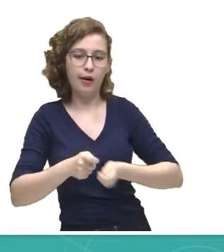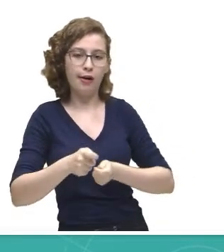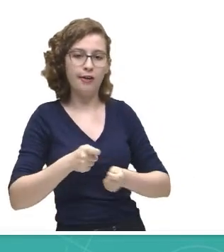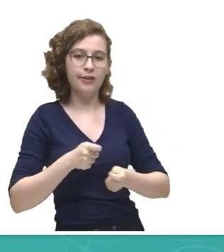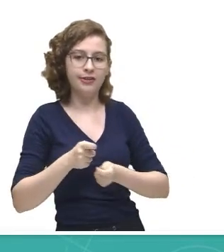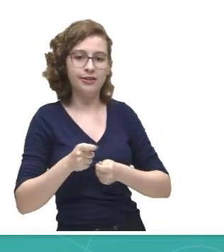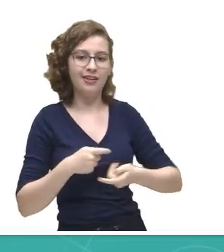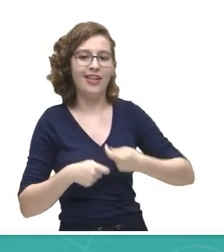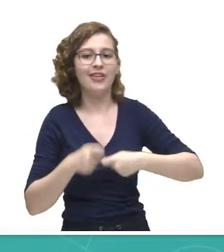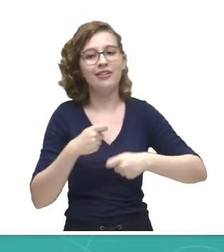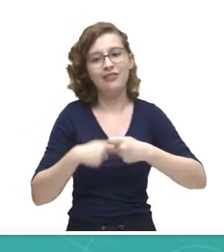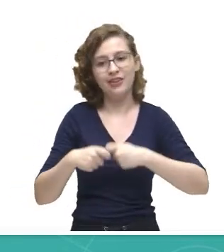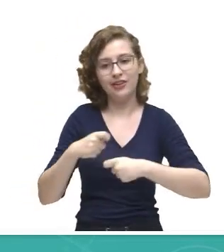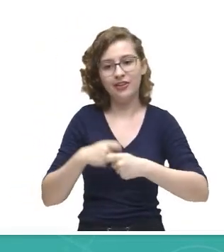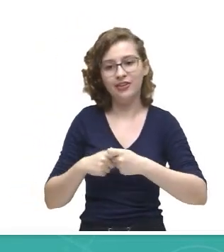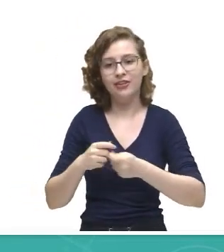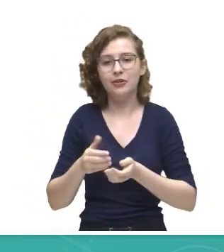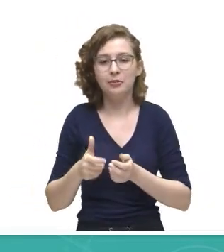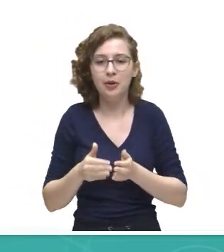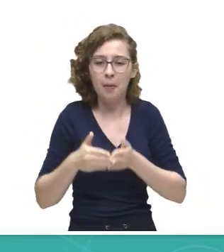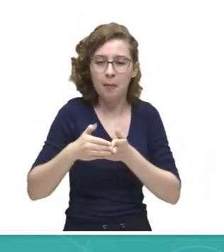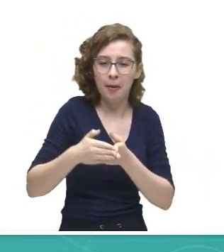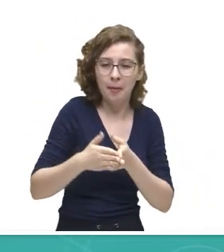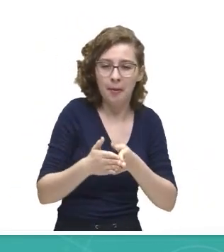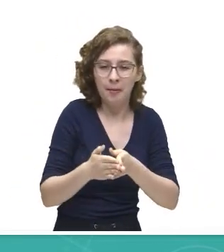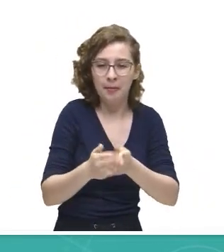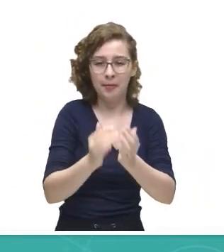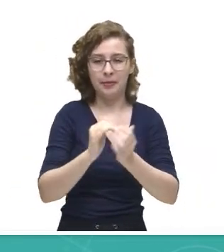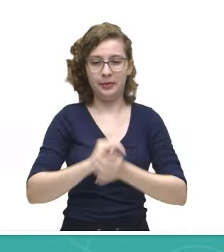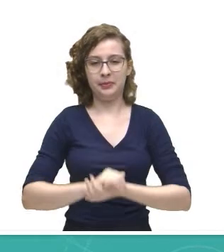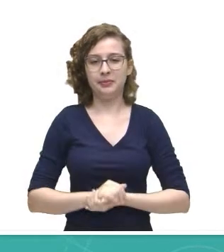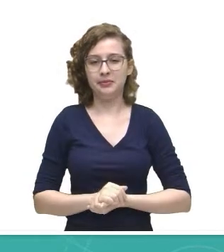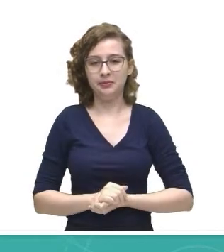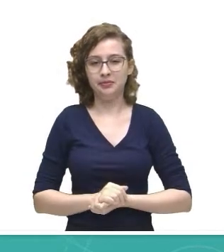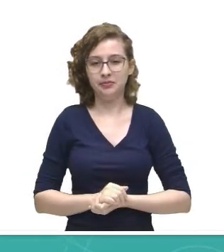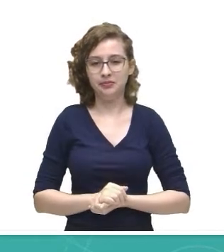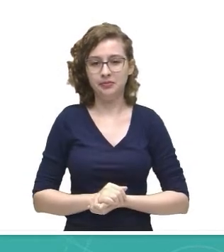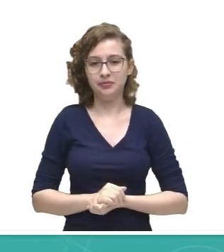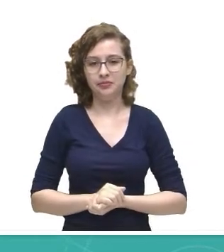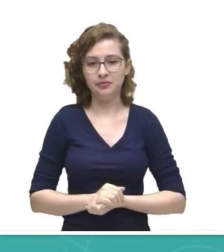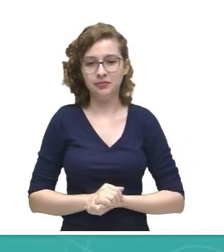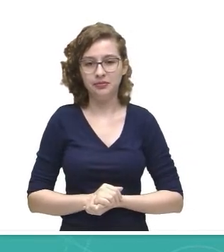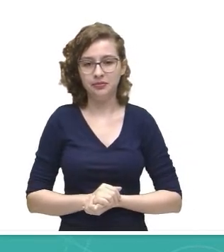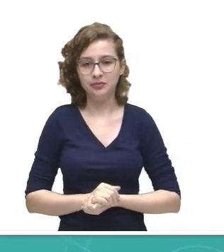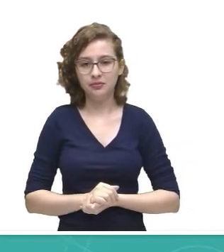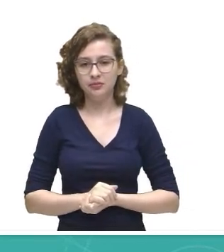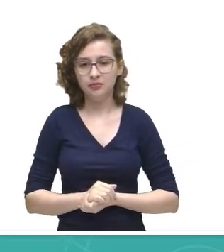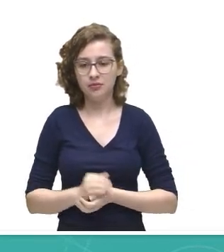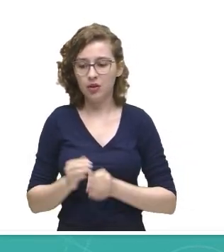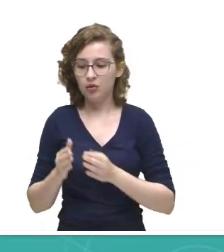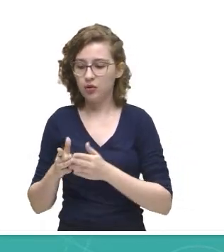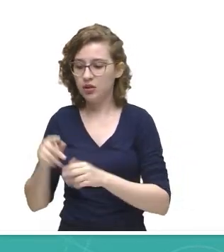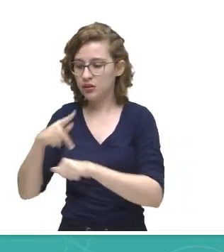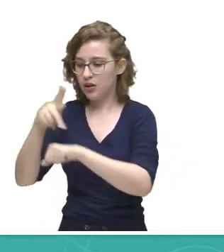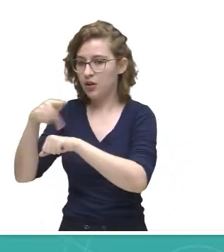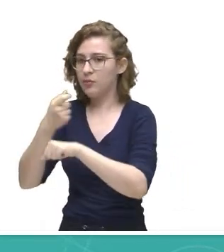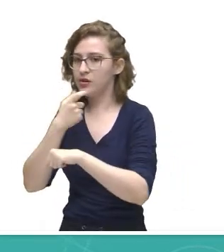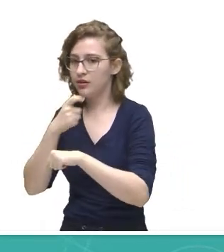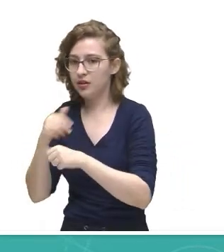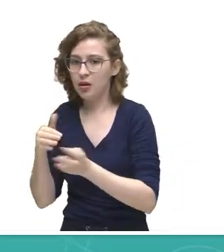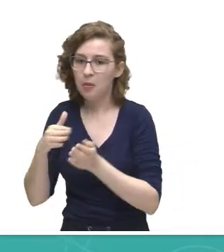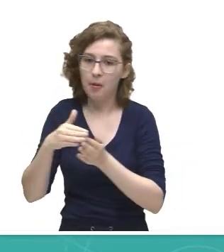marítimo facilitava o comércio mundial. Os produtos eram levados aí de forma marítima de um lugar para o outro.